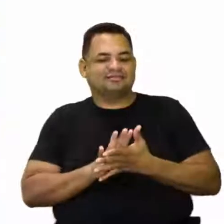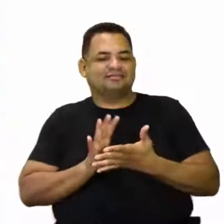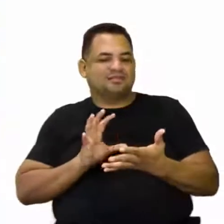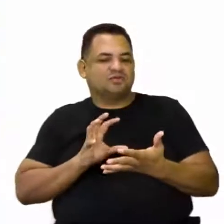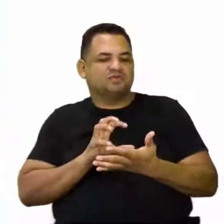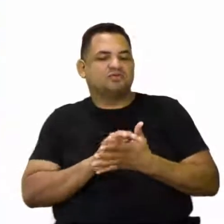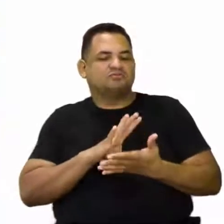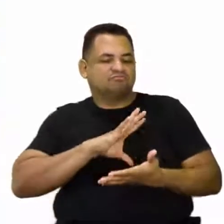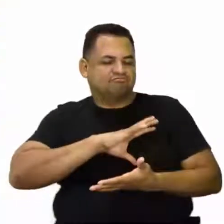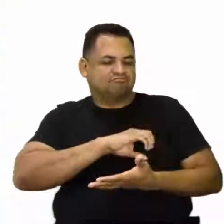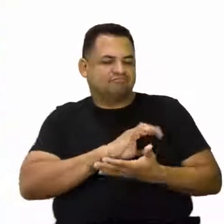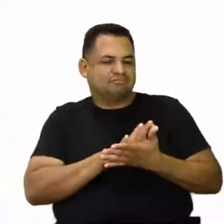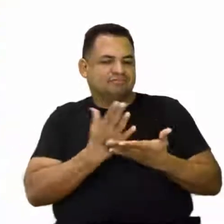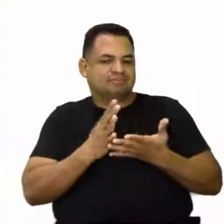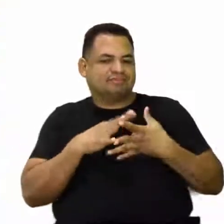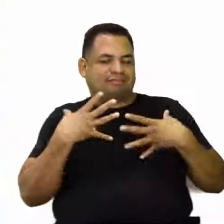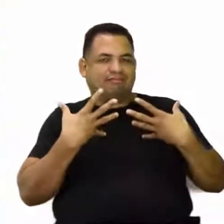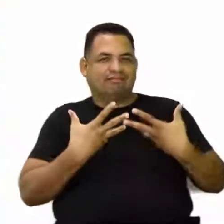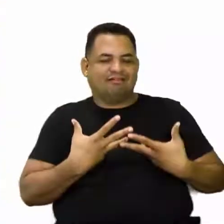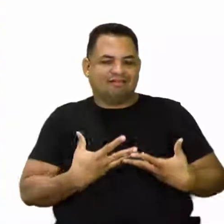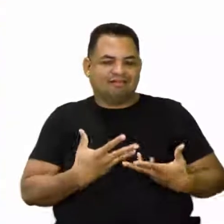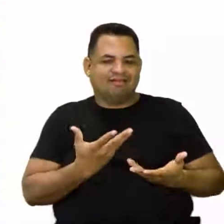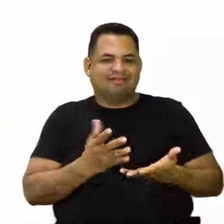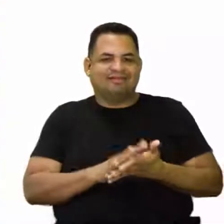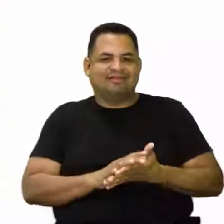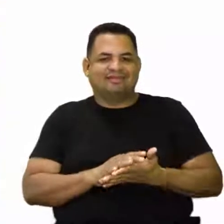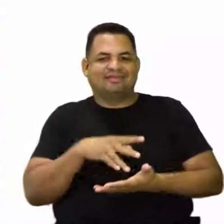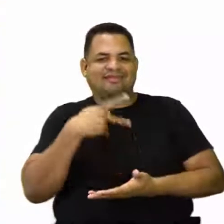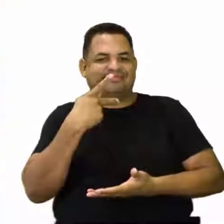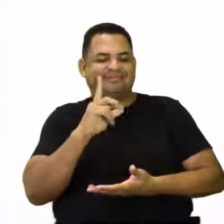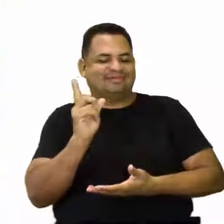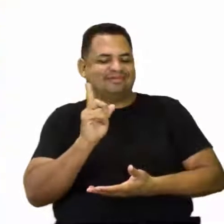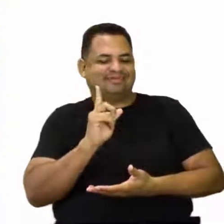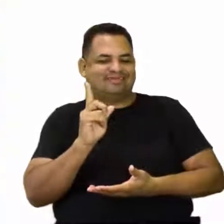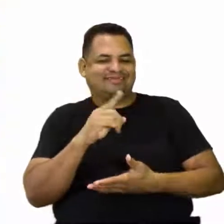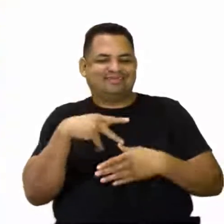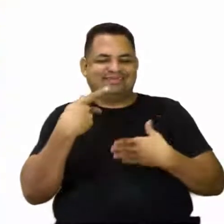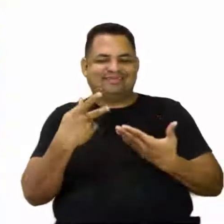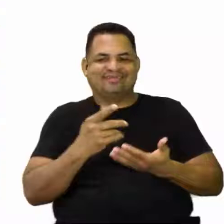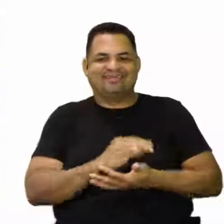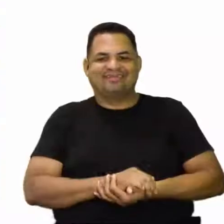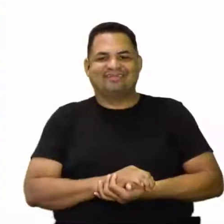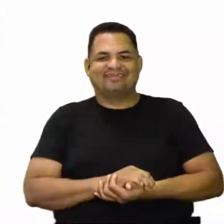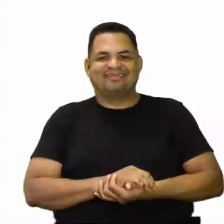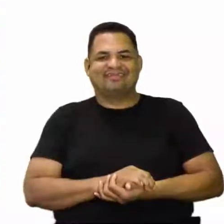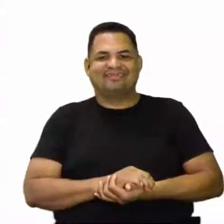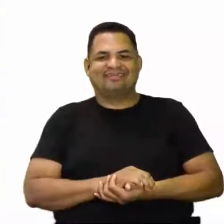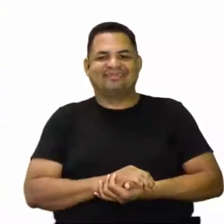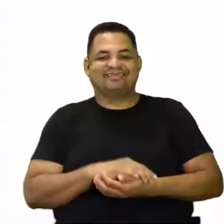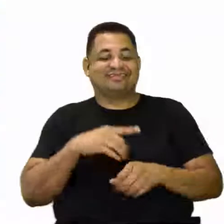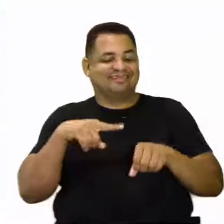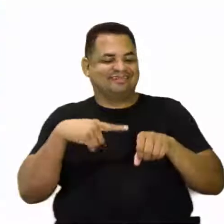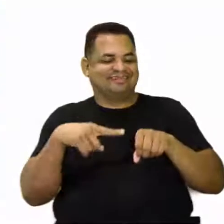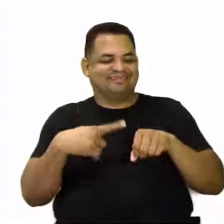que ela se derreteu todinha, aí ele dá essa mancada. Ah, não, faria isso não. Tá louca,